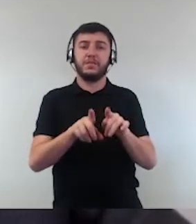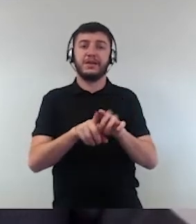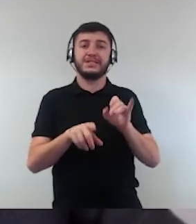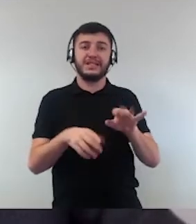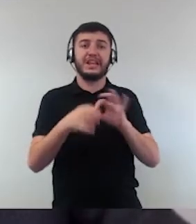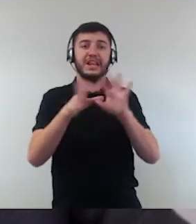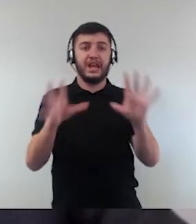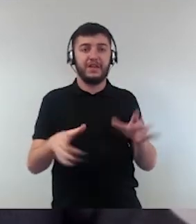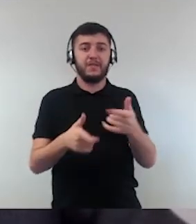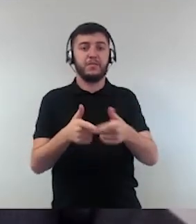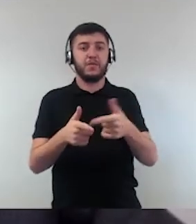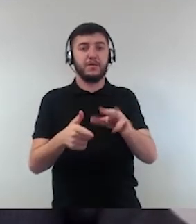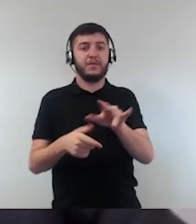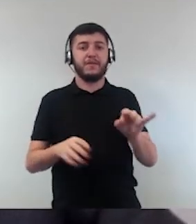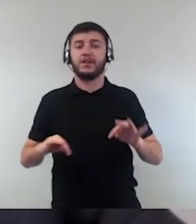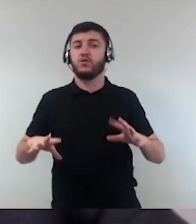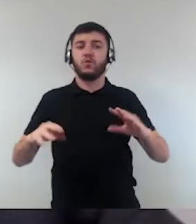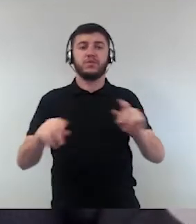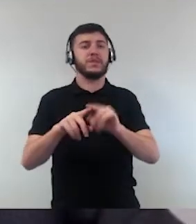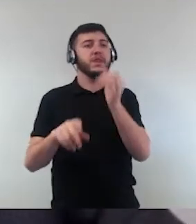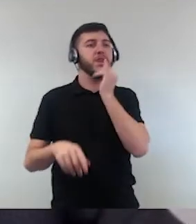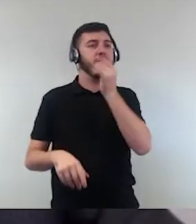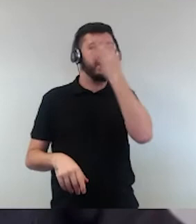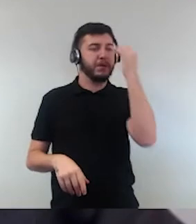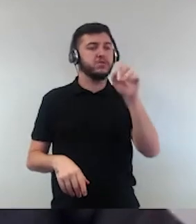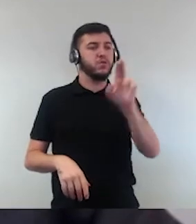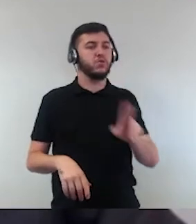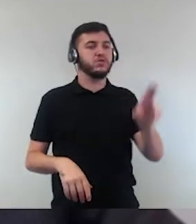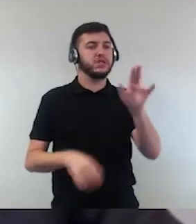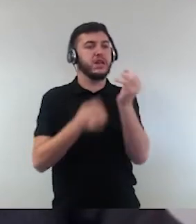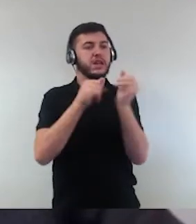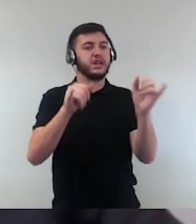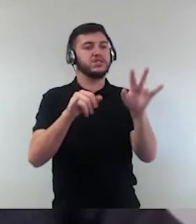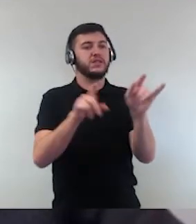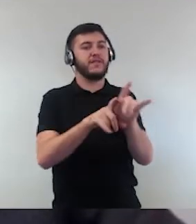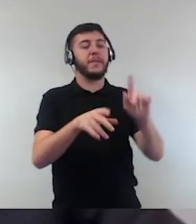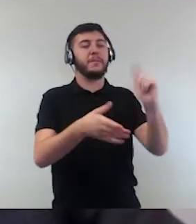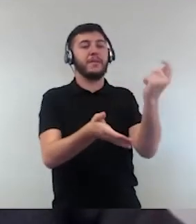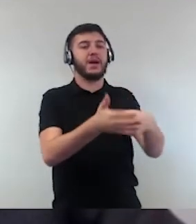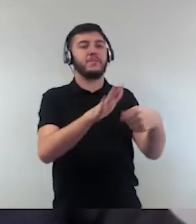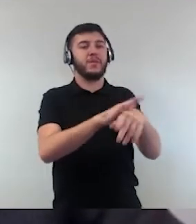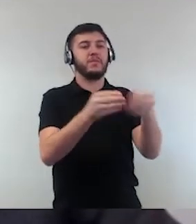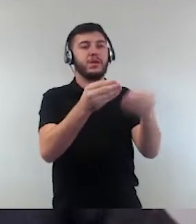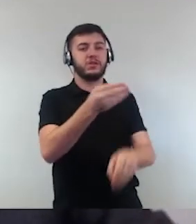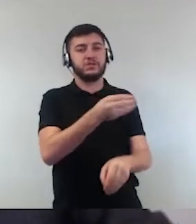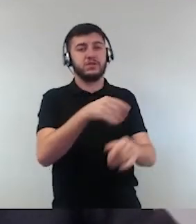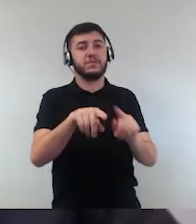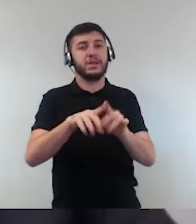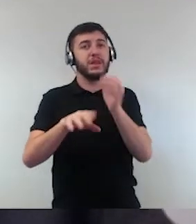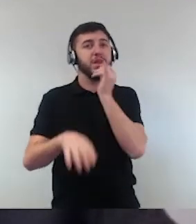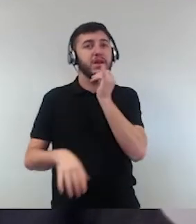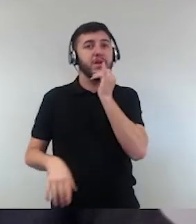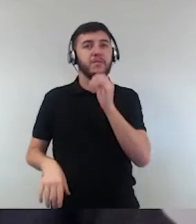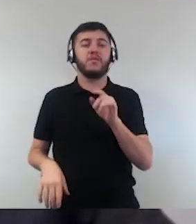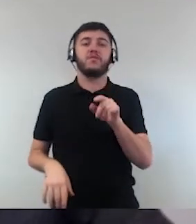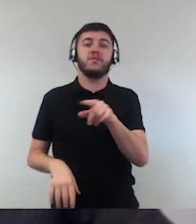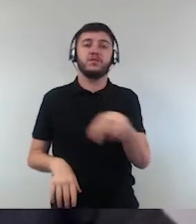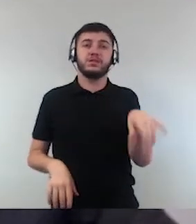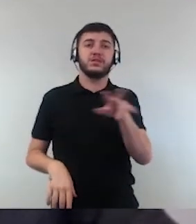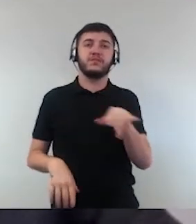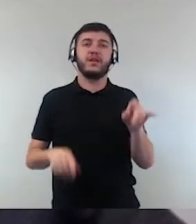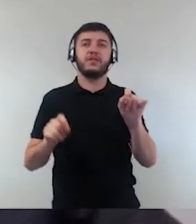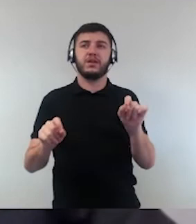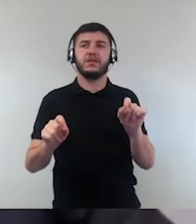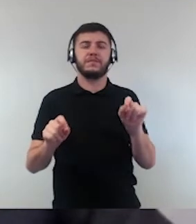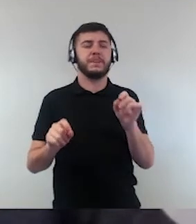todo mundo. Aí o consumidor estaria pagando esse prejuízo imediatamente, né? Seria um problema. Você teria pago para uma energia